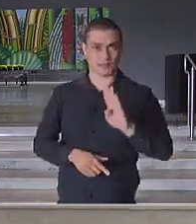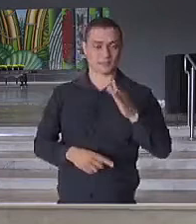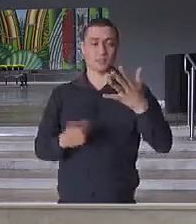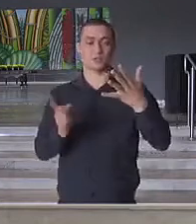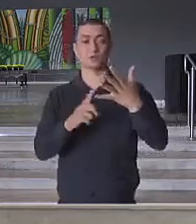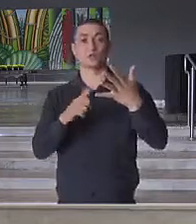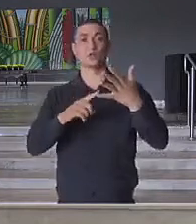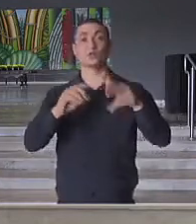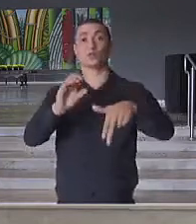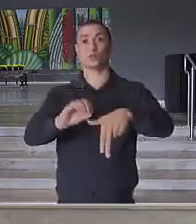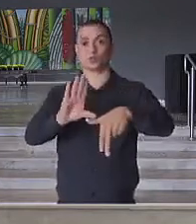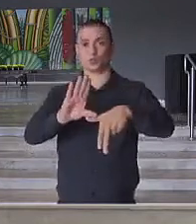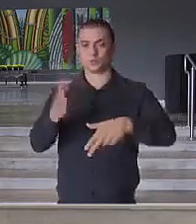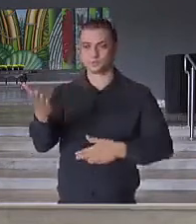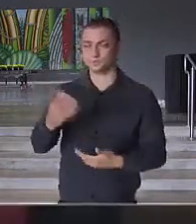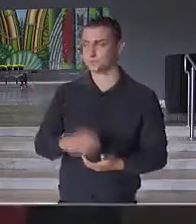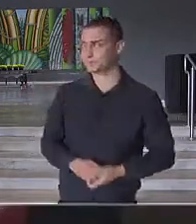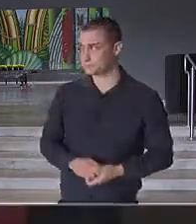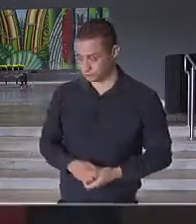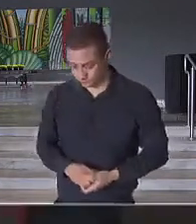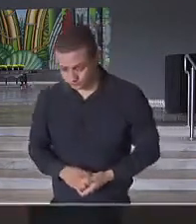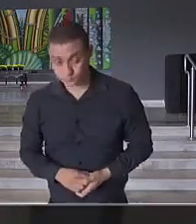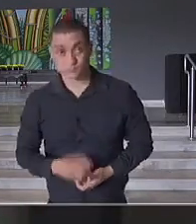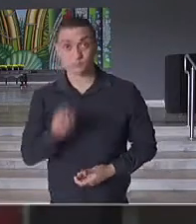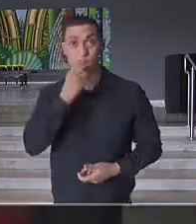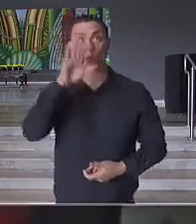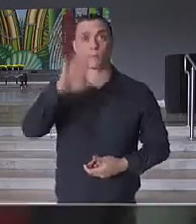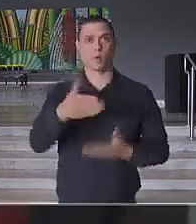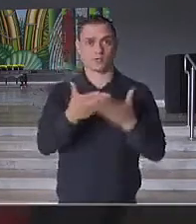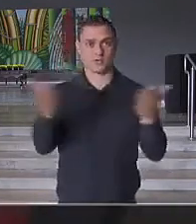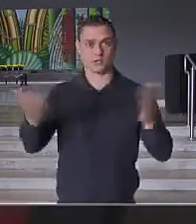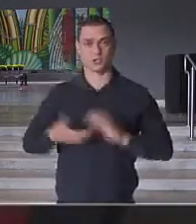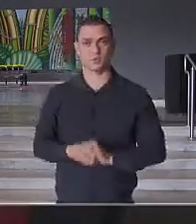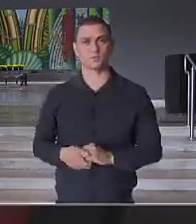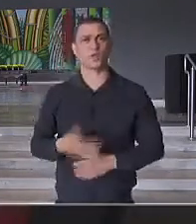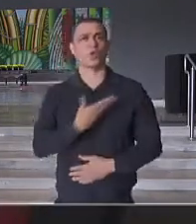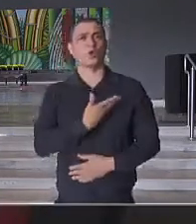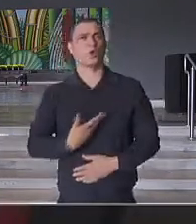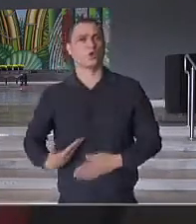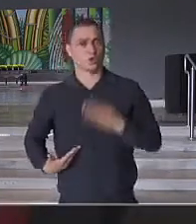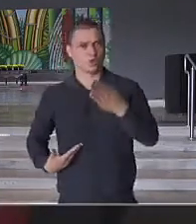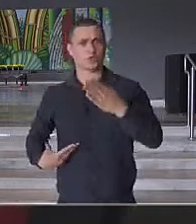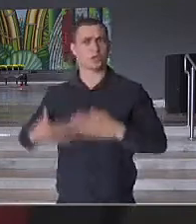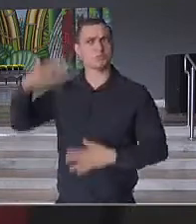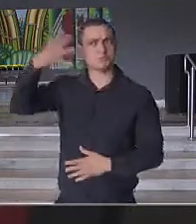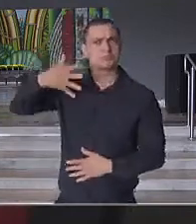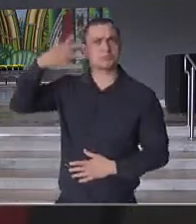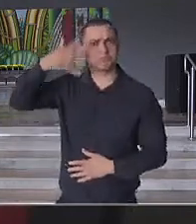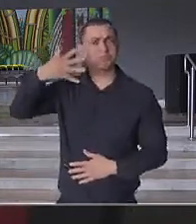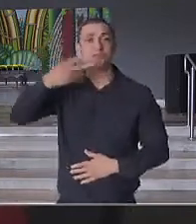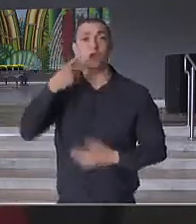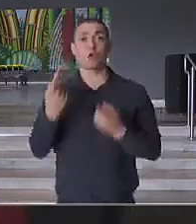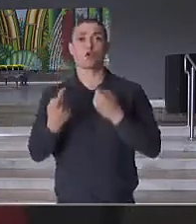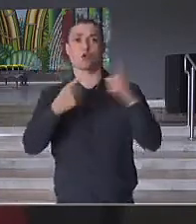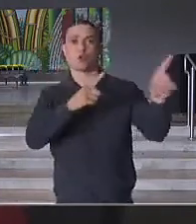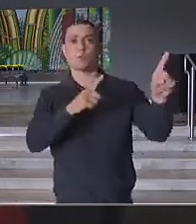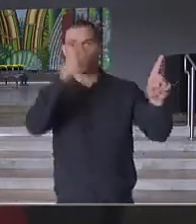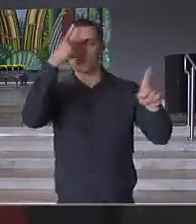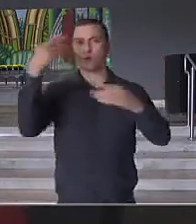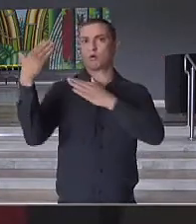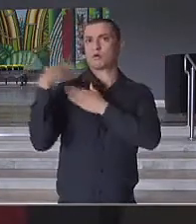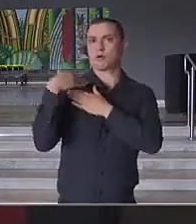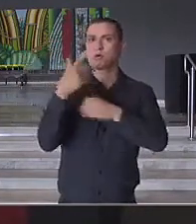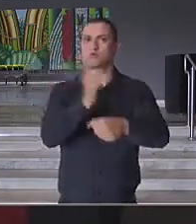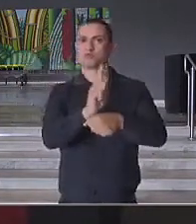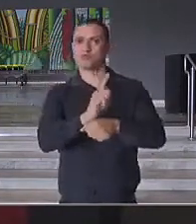TV Cultura. Guilherme. Governador, boa tarde a todos. Governador, o senhor no discurso fez uma crítica aos gestores,